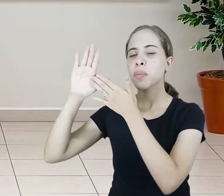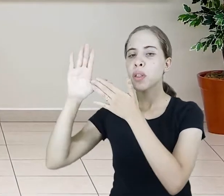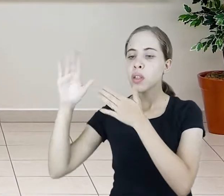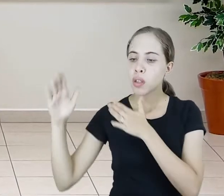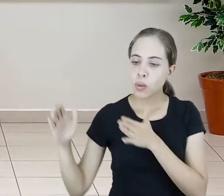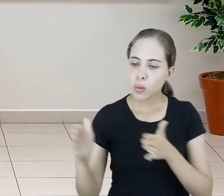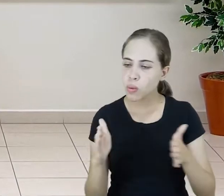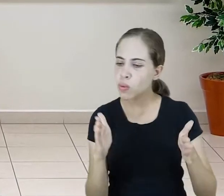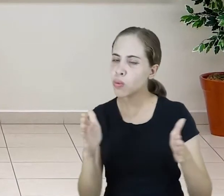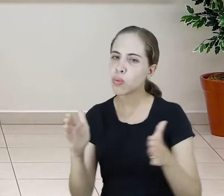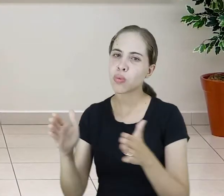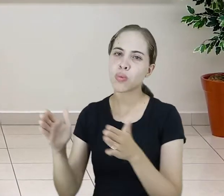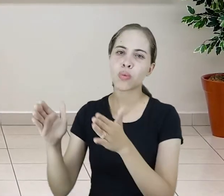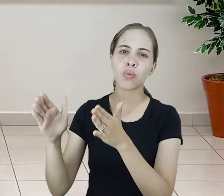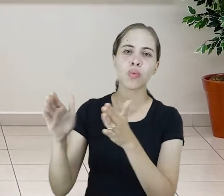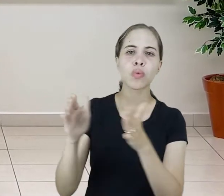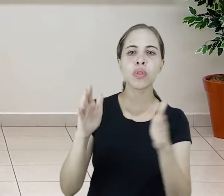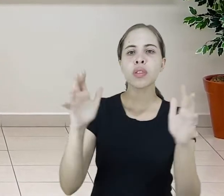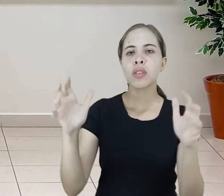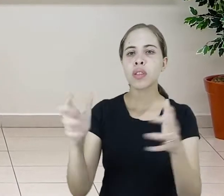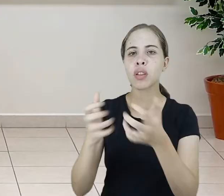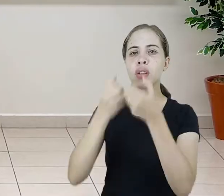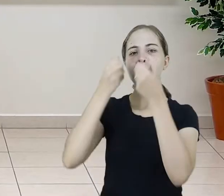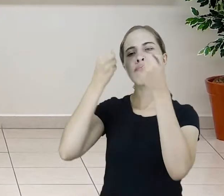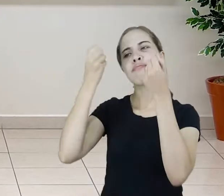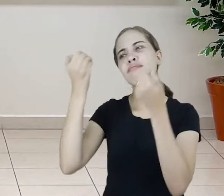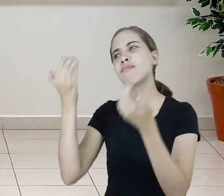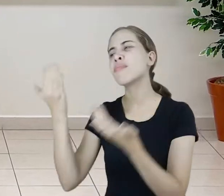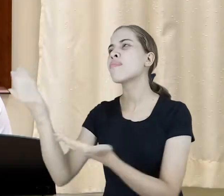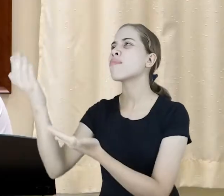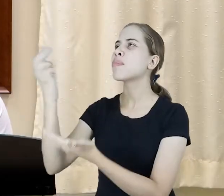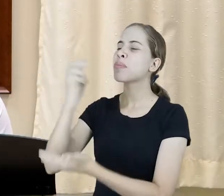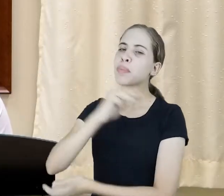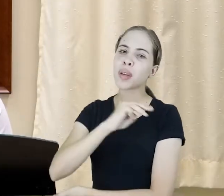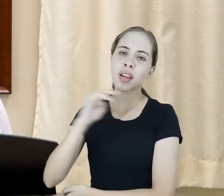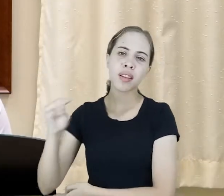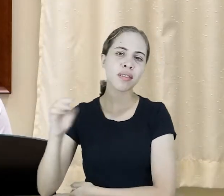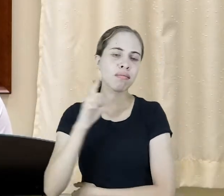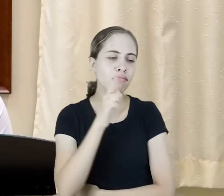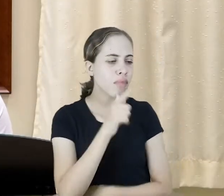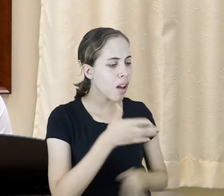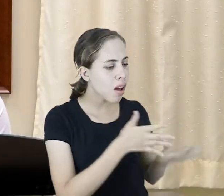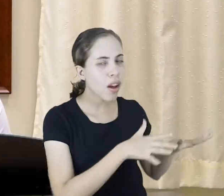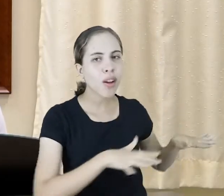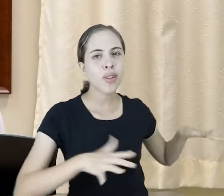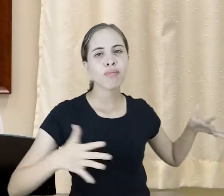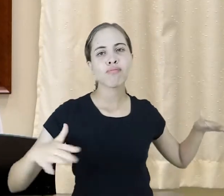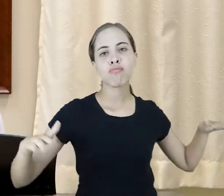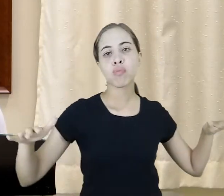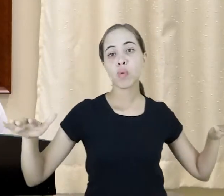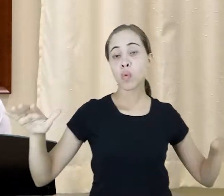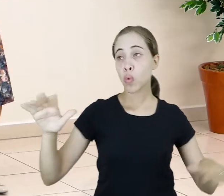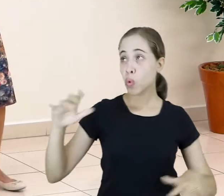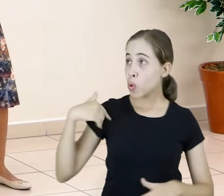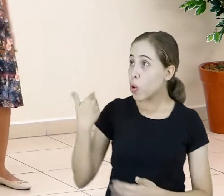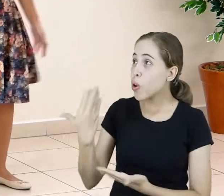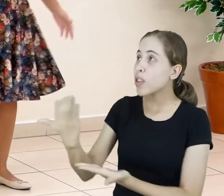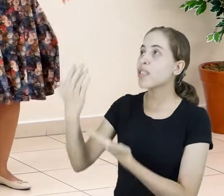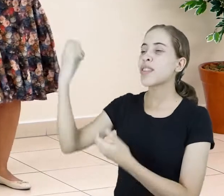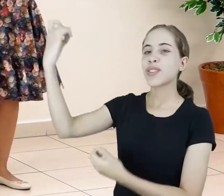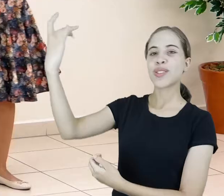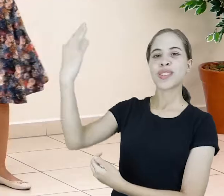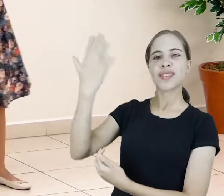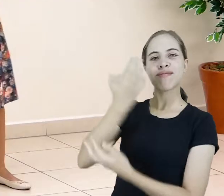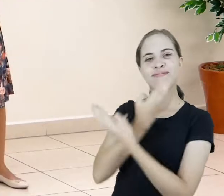o caminho e a salvação, Mestre dos mares, nossa luz